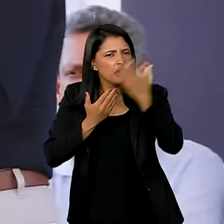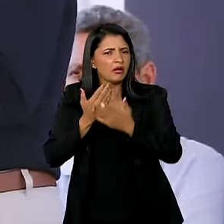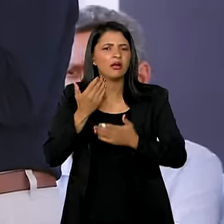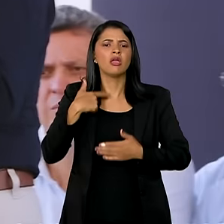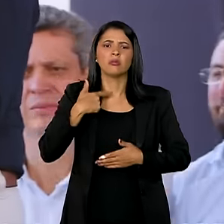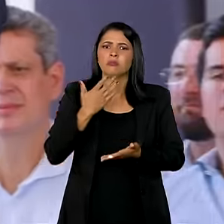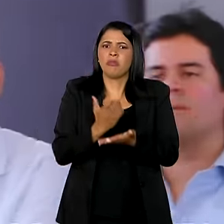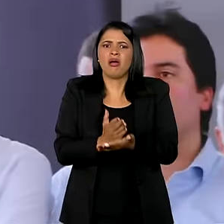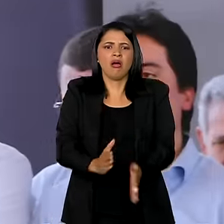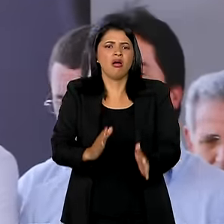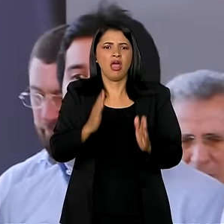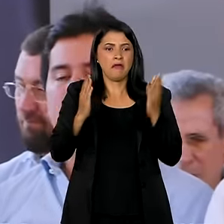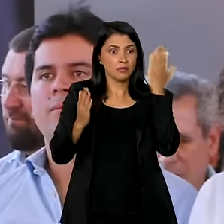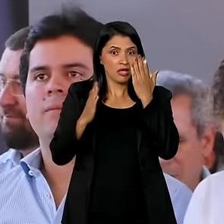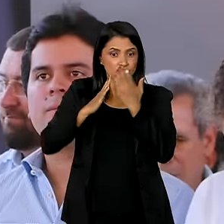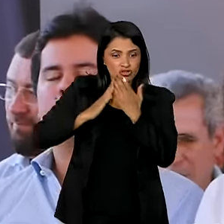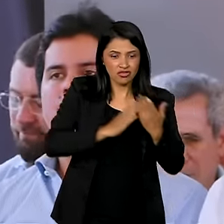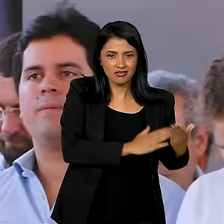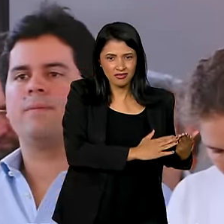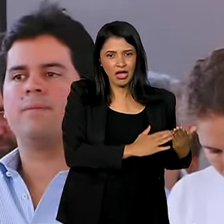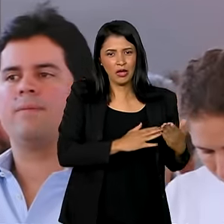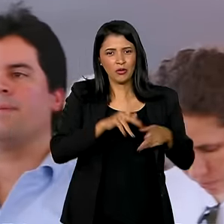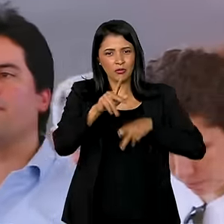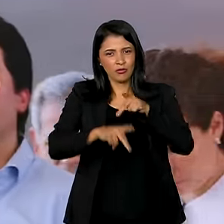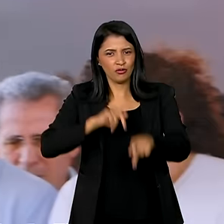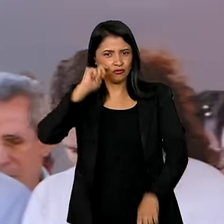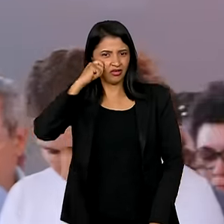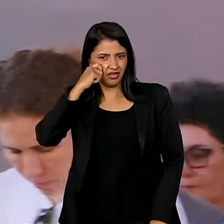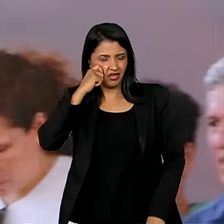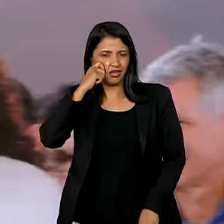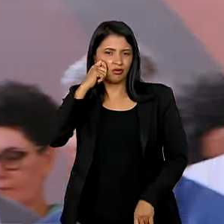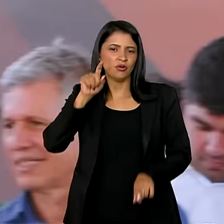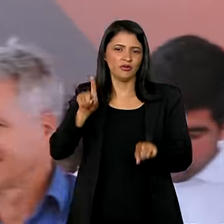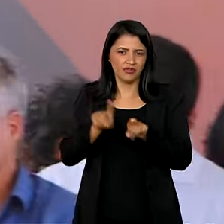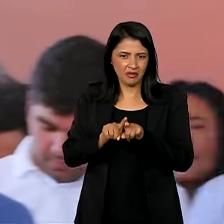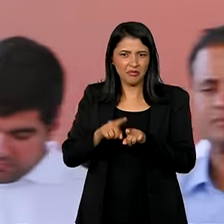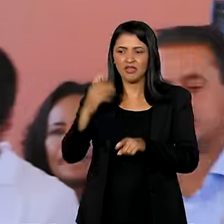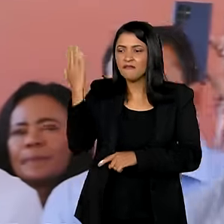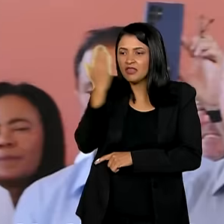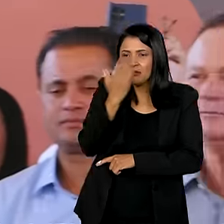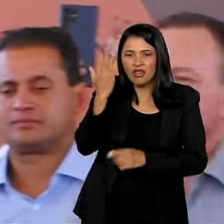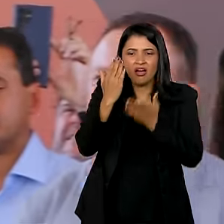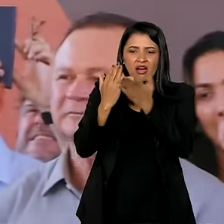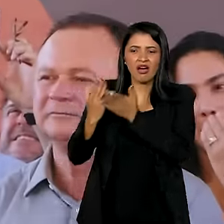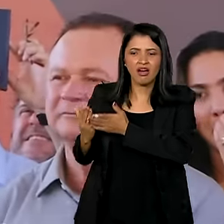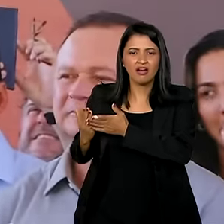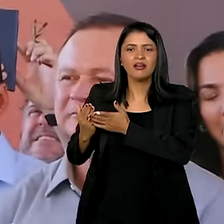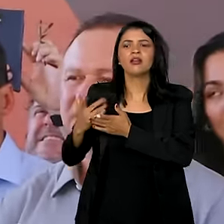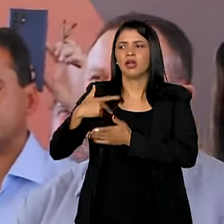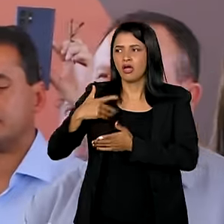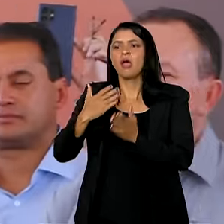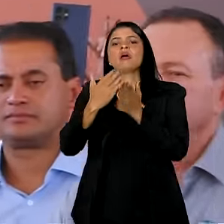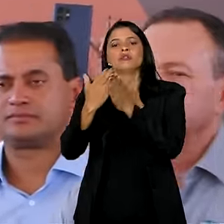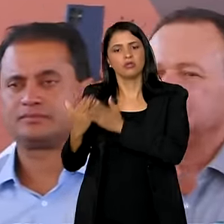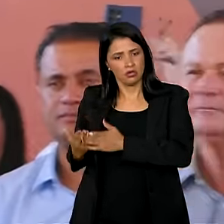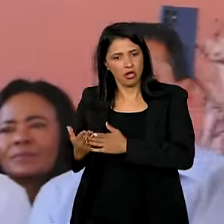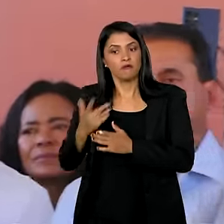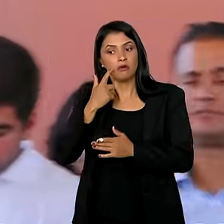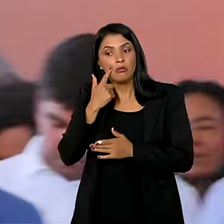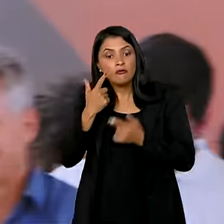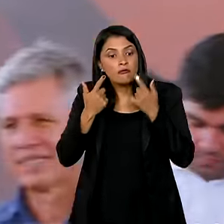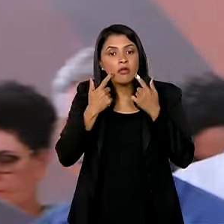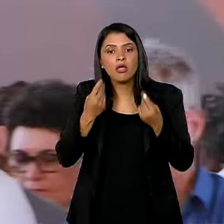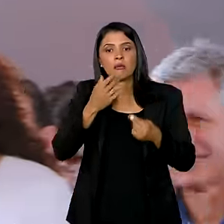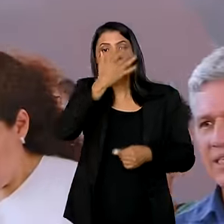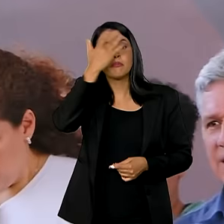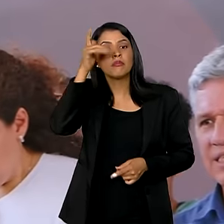invisibilidade do povo negro nesse país. Eu quero acabar com a invisibilidade. Nós vamos fazer um levantamento aqui para ver quem é